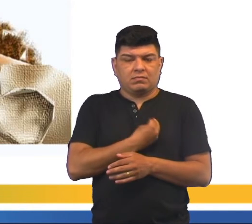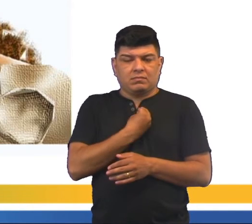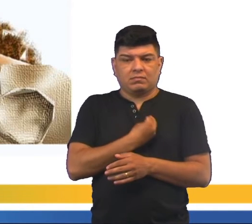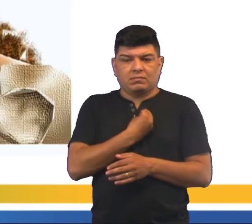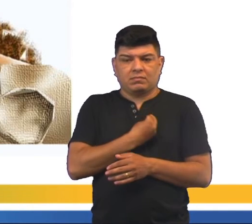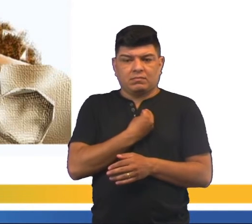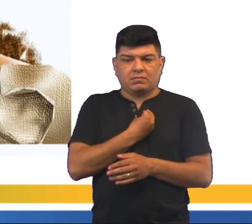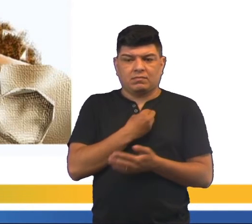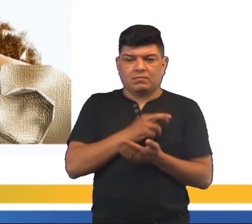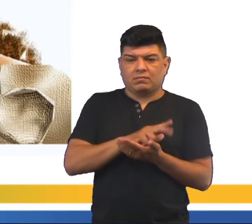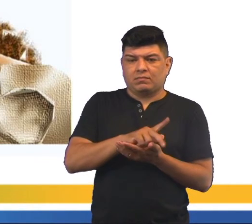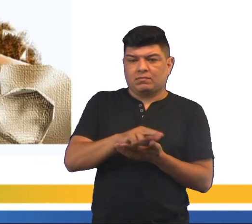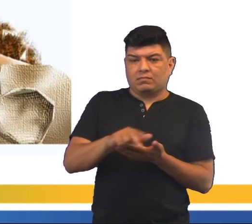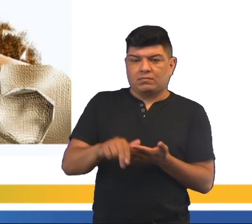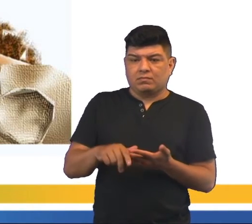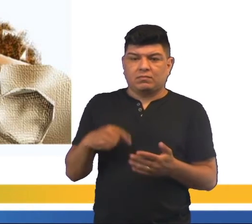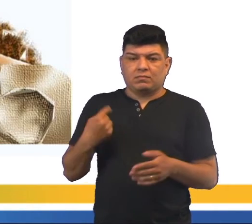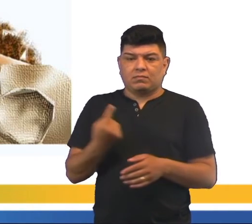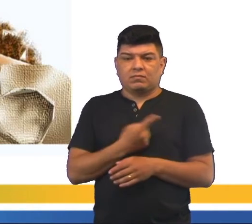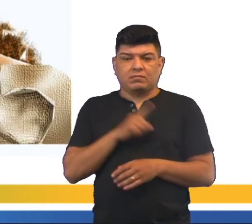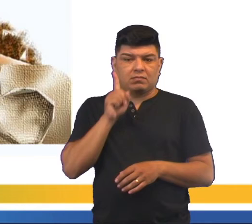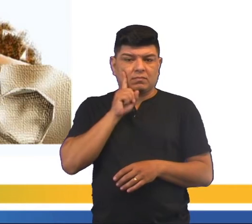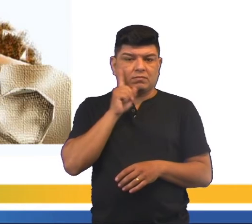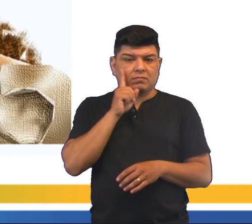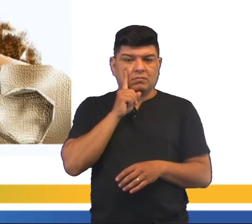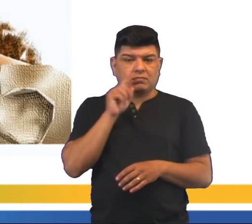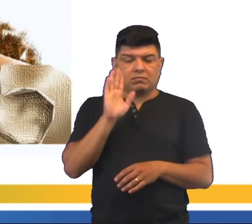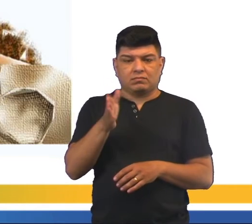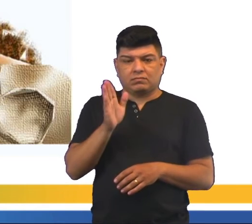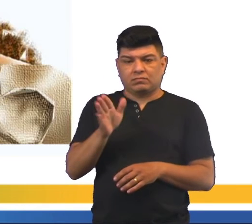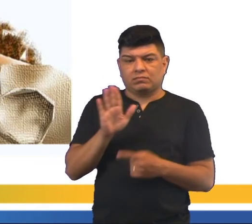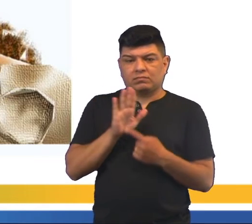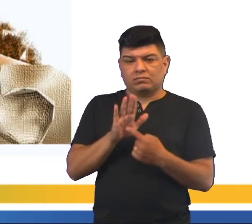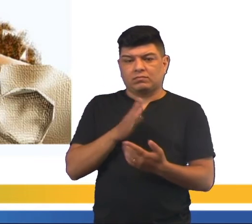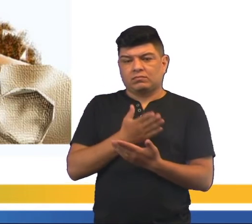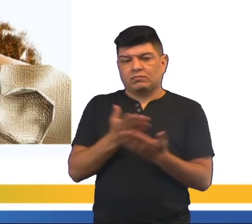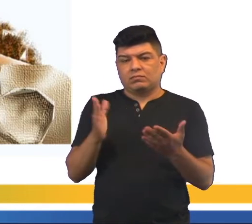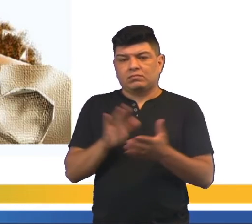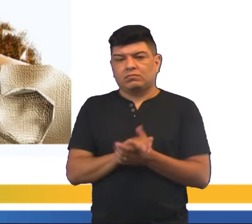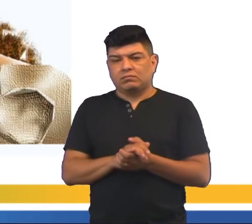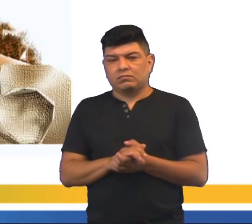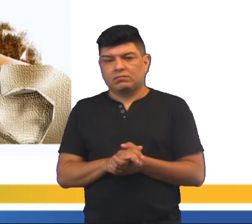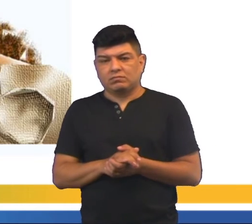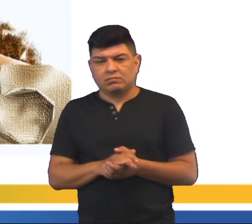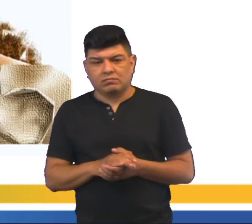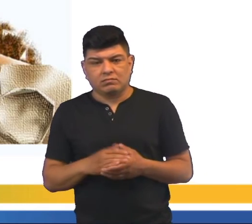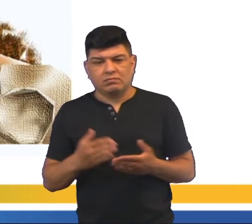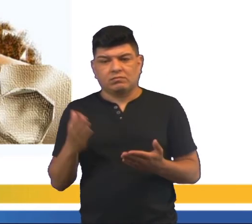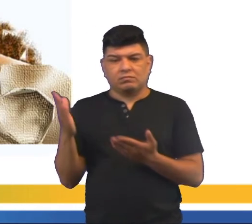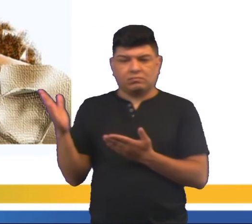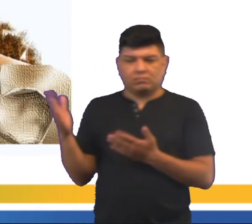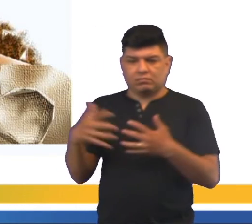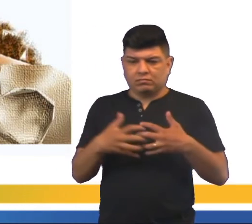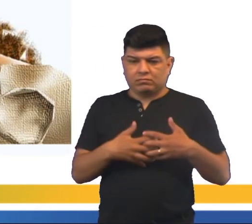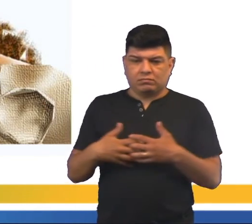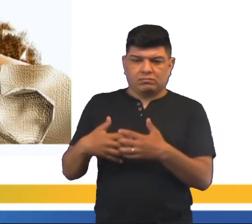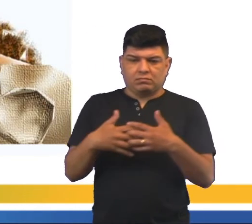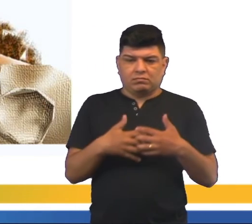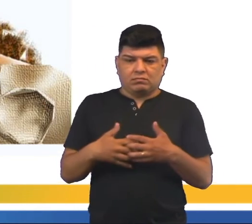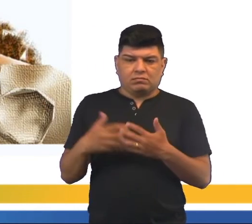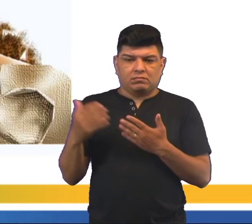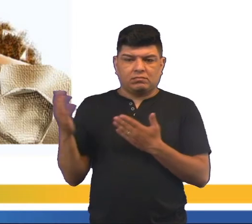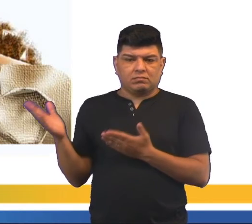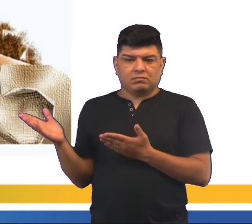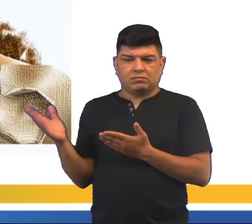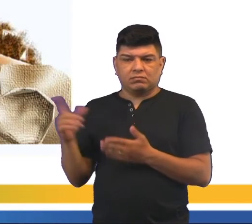aí em várias questões do nosso cotidiano como eu já falei para vocês nós vamos o plano inclinado aí no carro de mudança